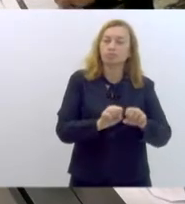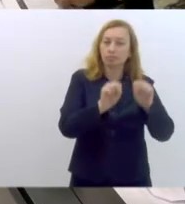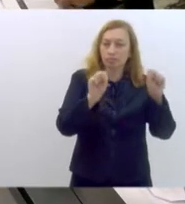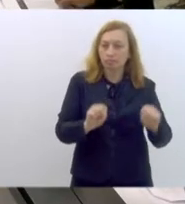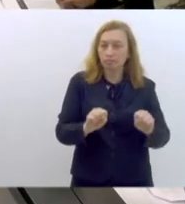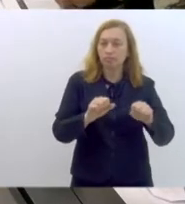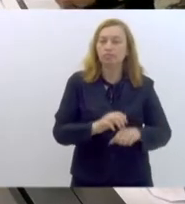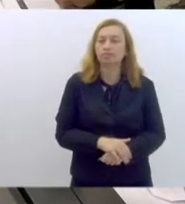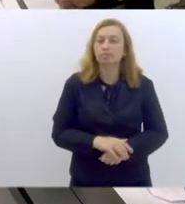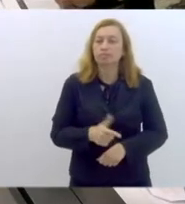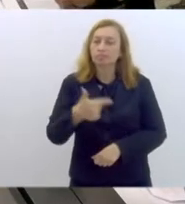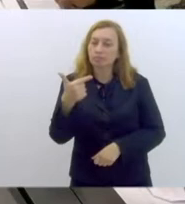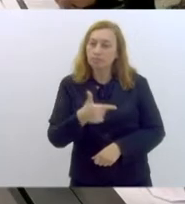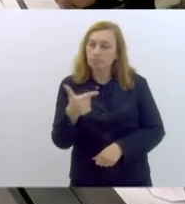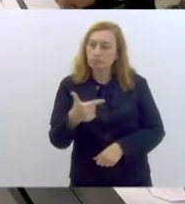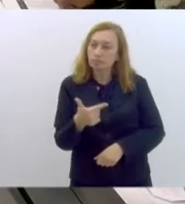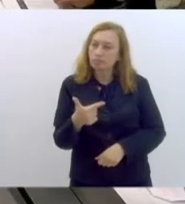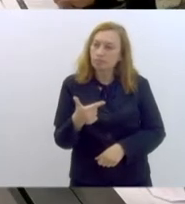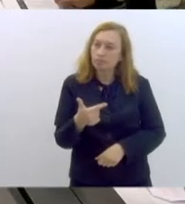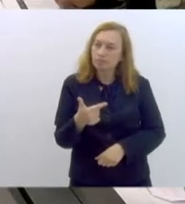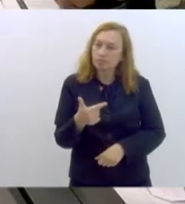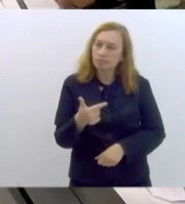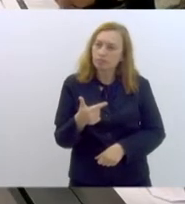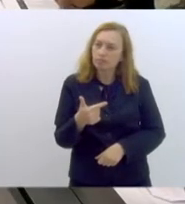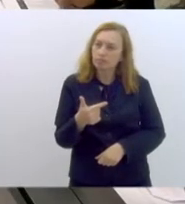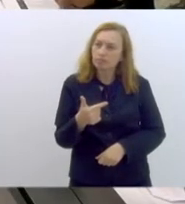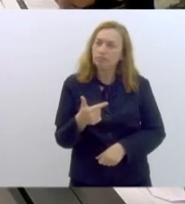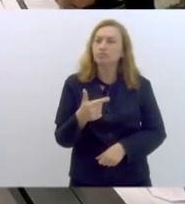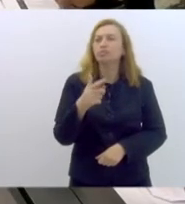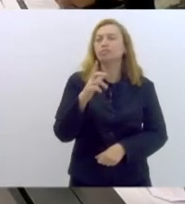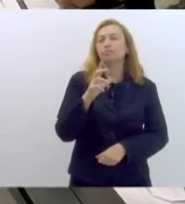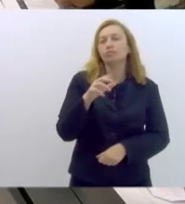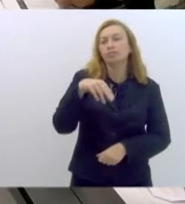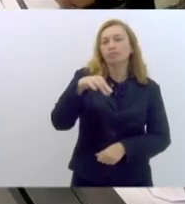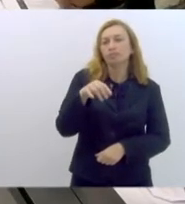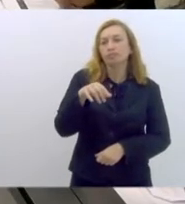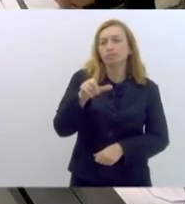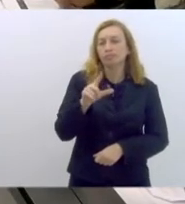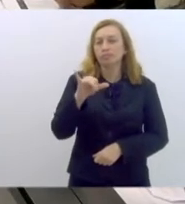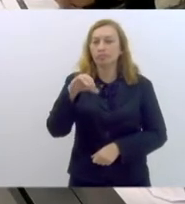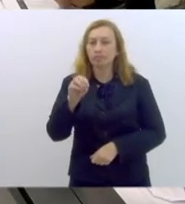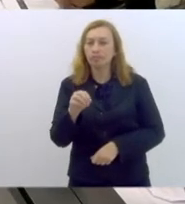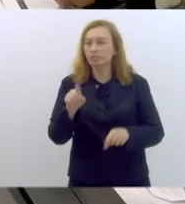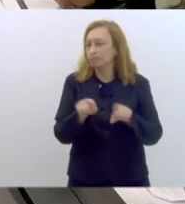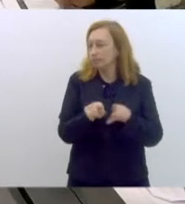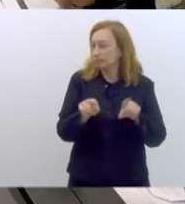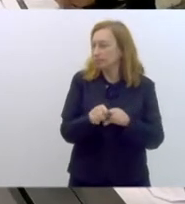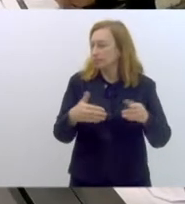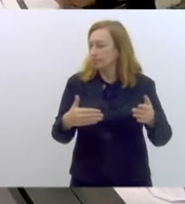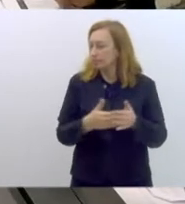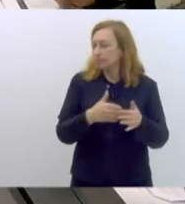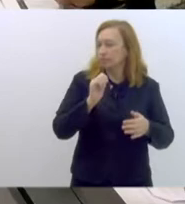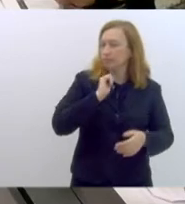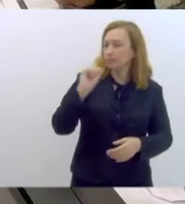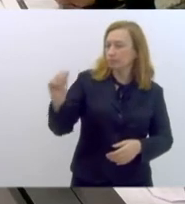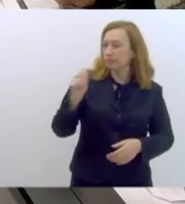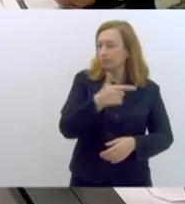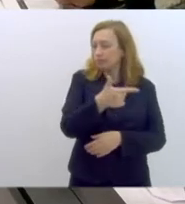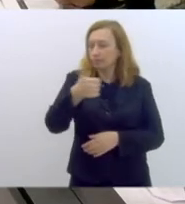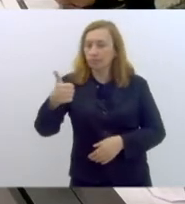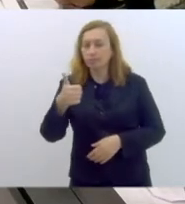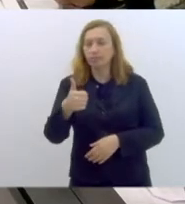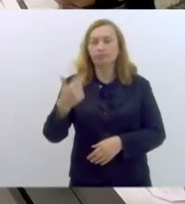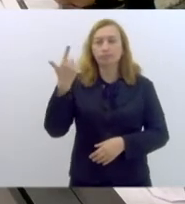aqui do segundo, da parte do limbo também, até abril de 21, quando a gente consegue